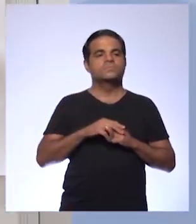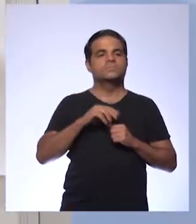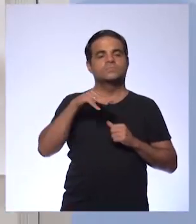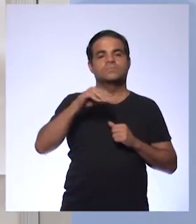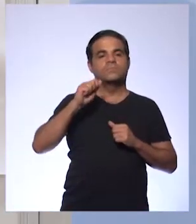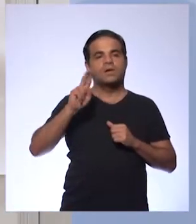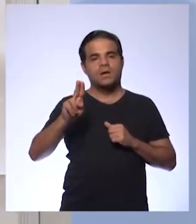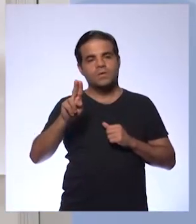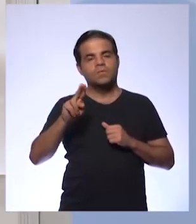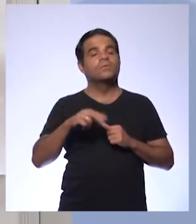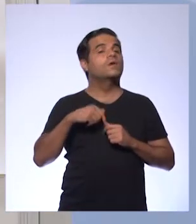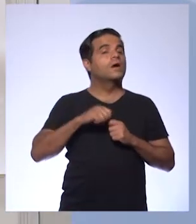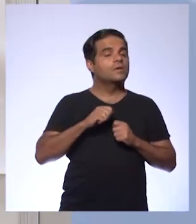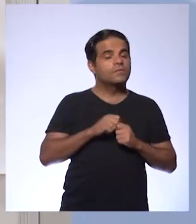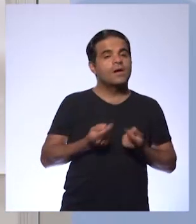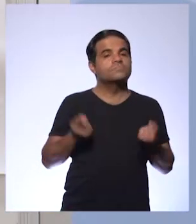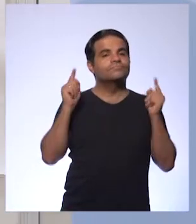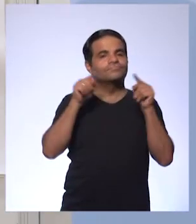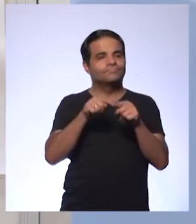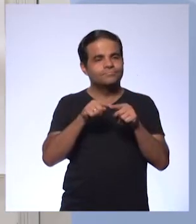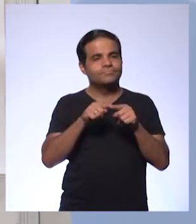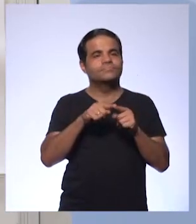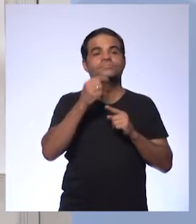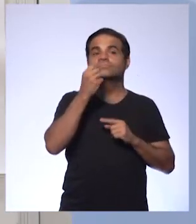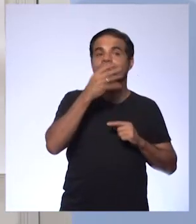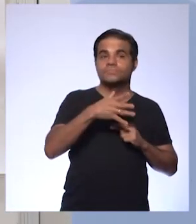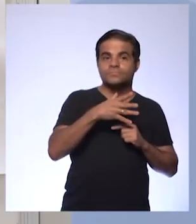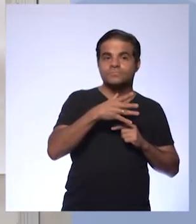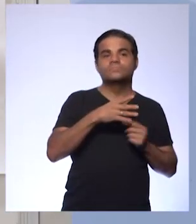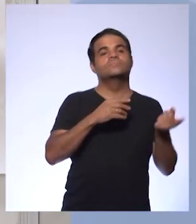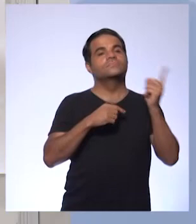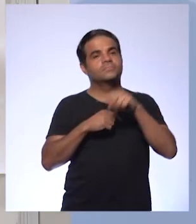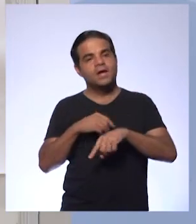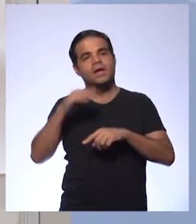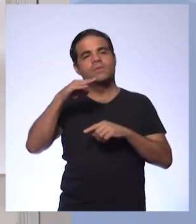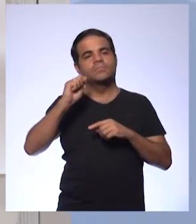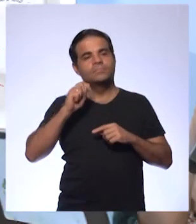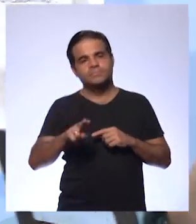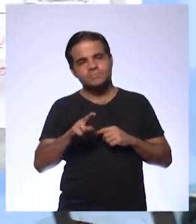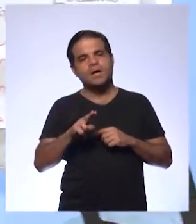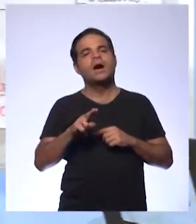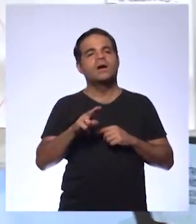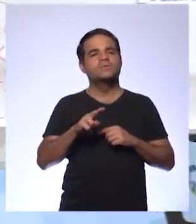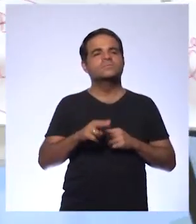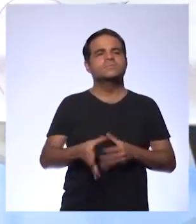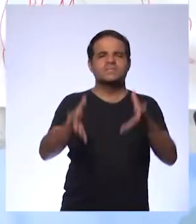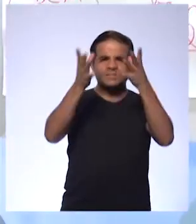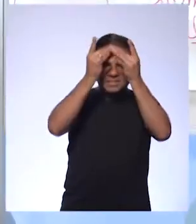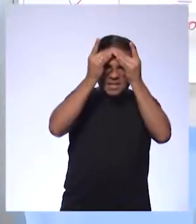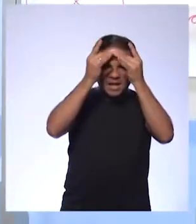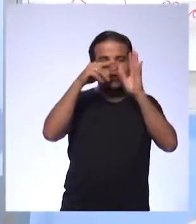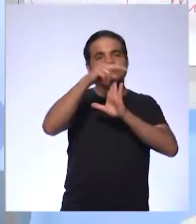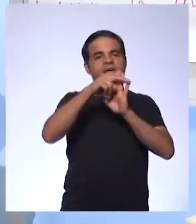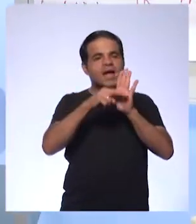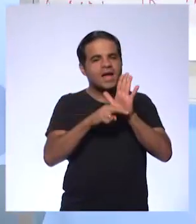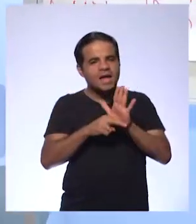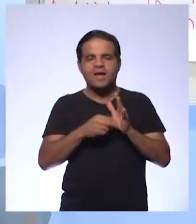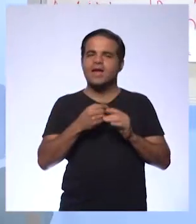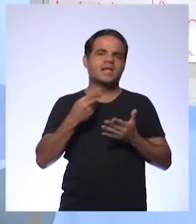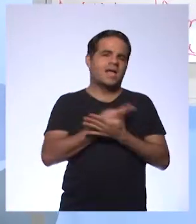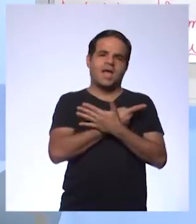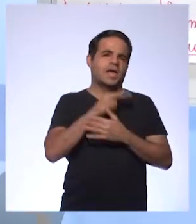O, U. Aí é que eu faço a associação. Tá. Bom é o do mal com U. Tentem gravar isso, vocês nunca mais vão errar, tá